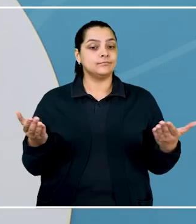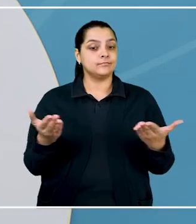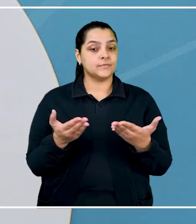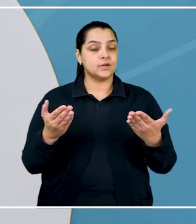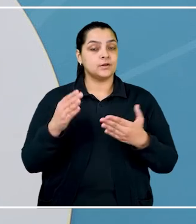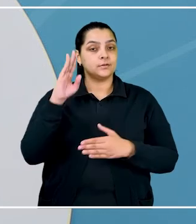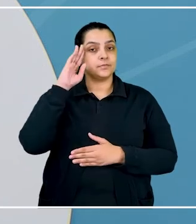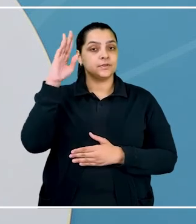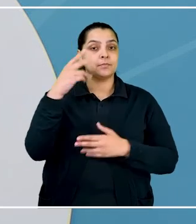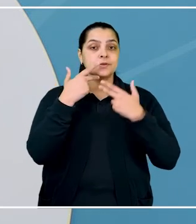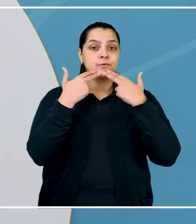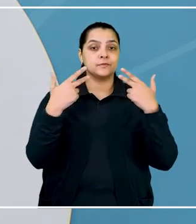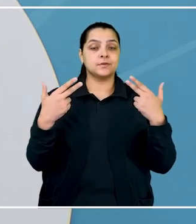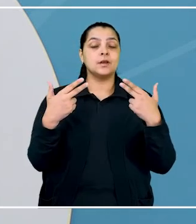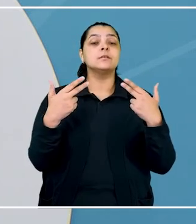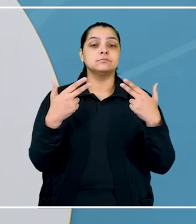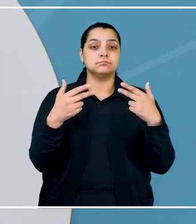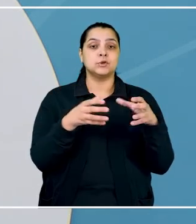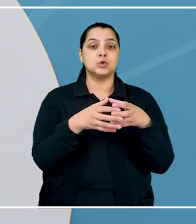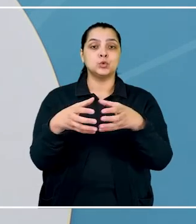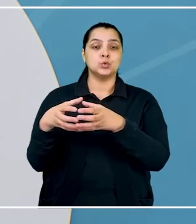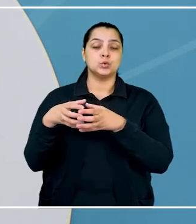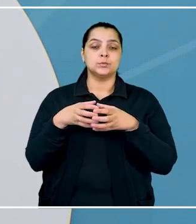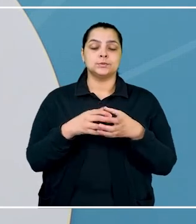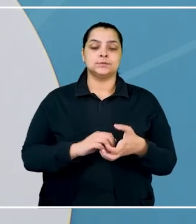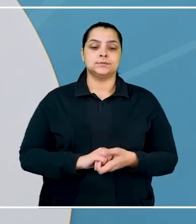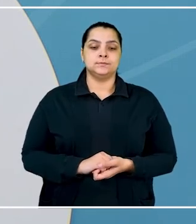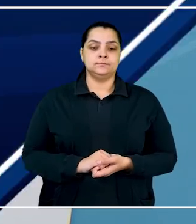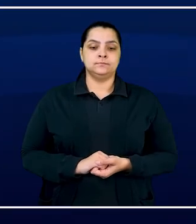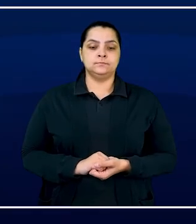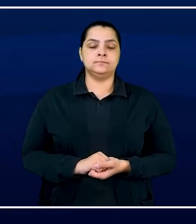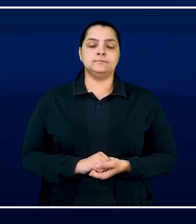Fique agora com as principais notícias das turmas do tribunal.